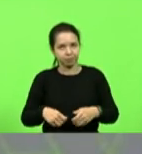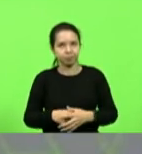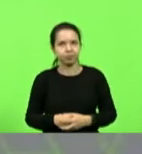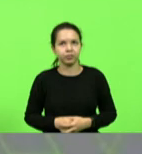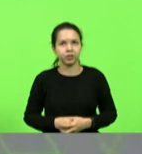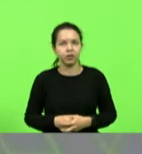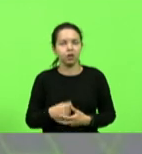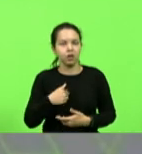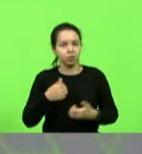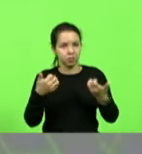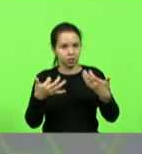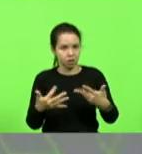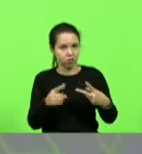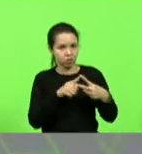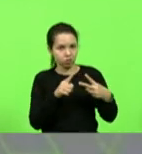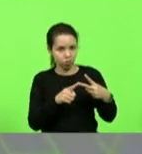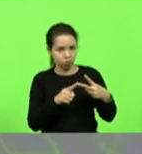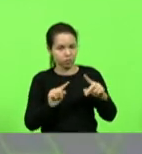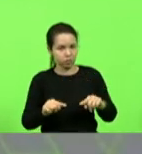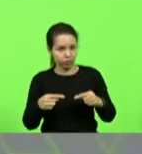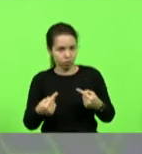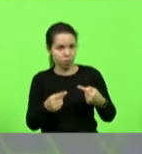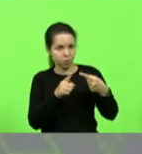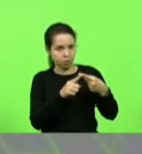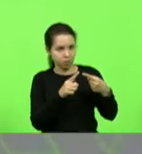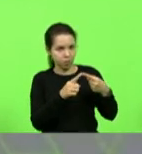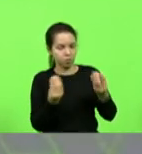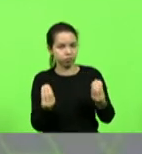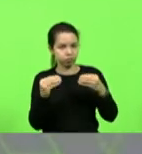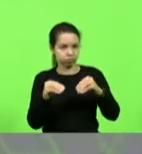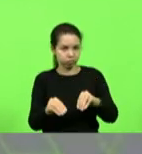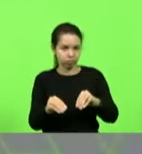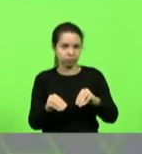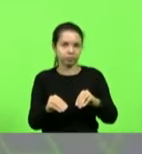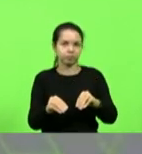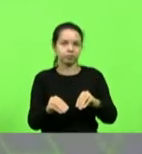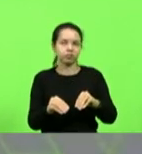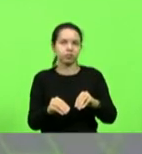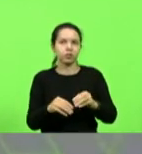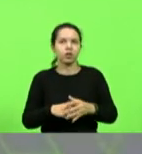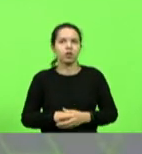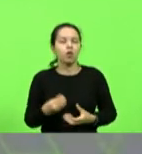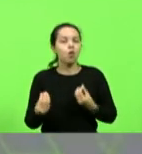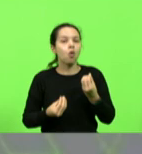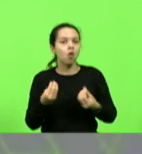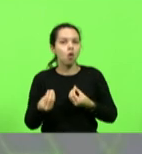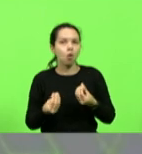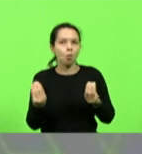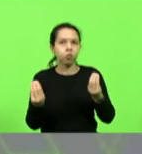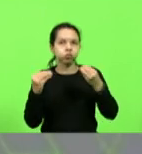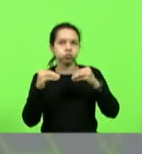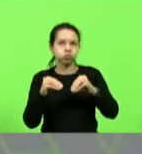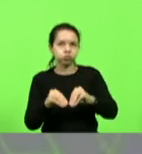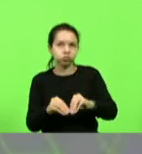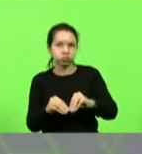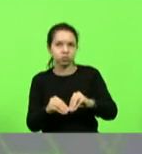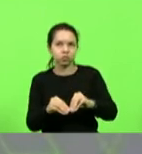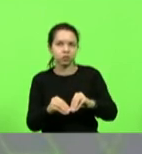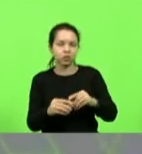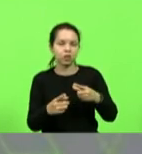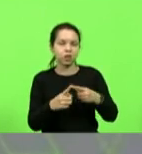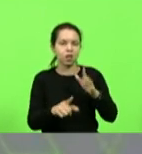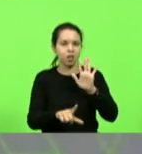temos esses dois desafios, o primeiro deles é o desafio da implementação, né? Como que nós vamos implementar esta lei,